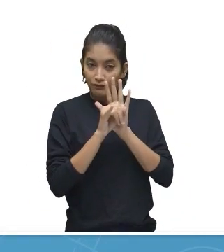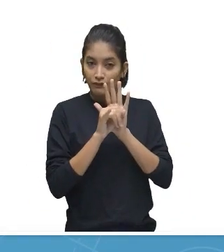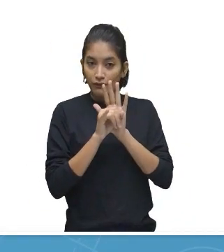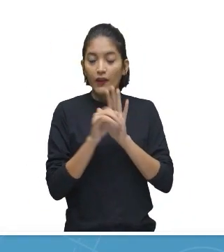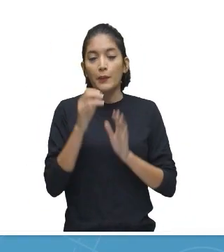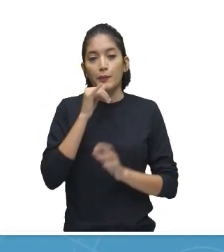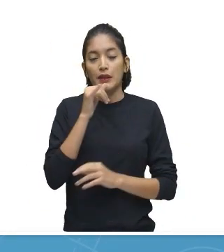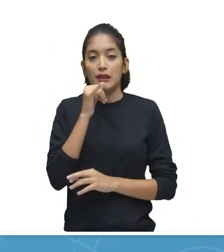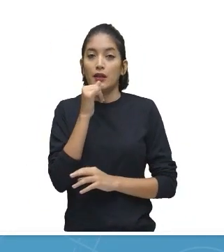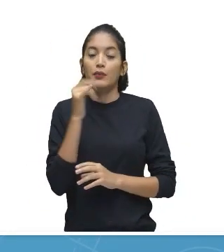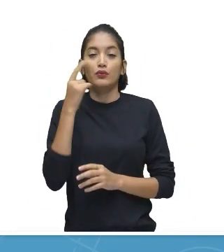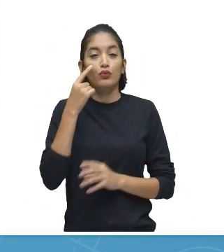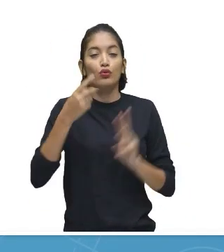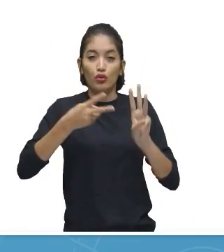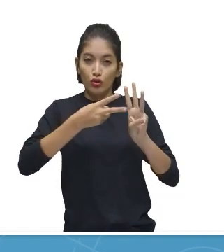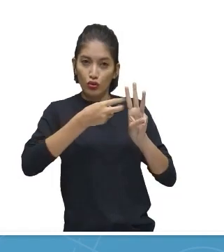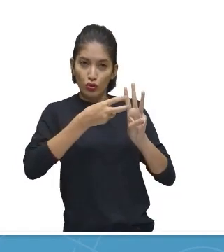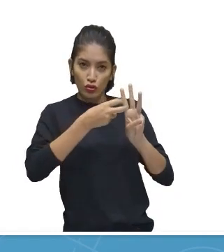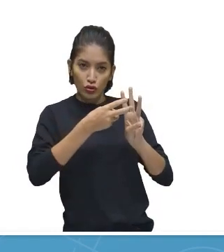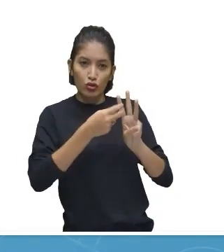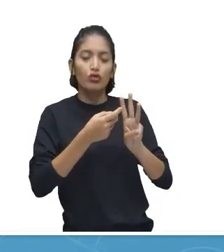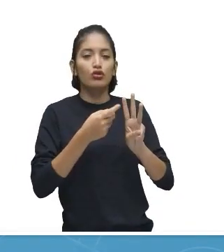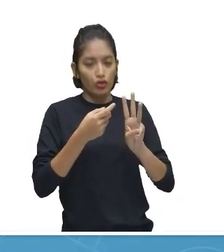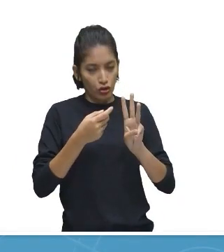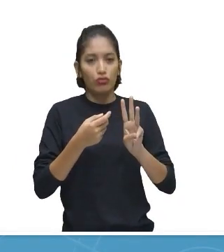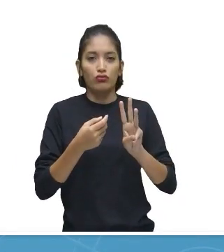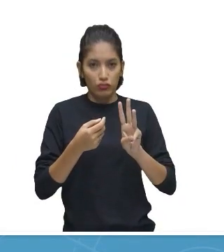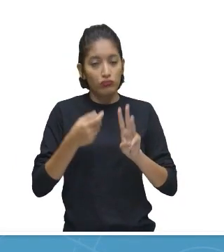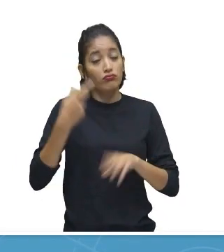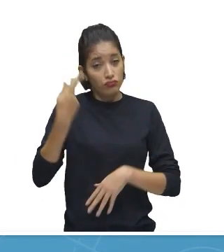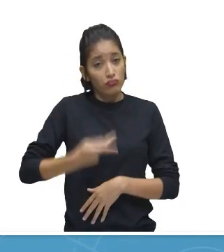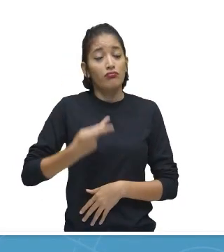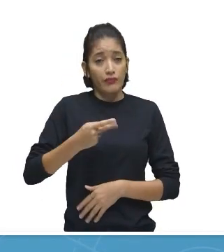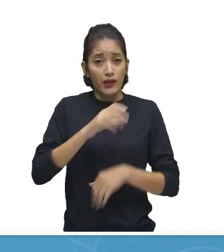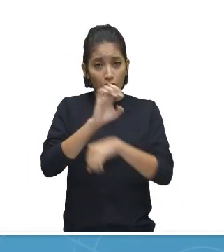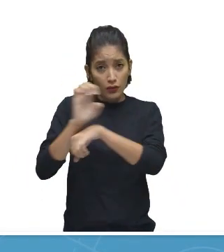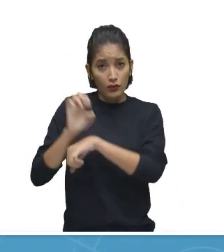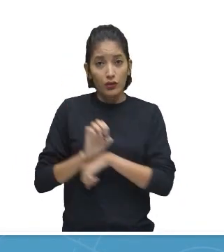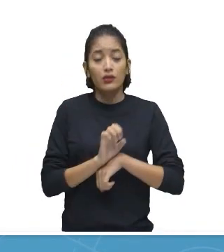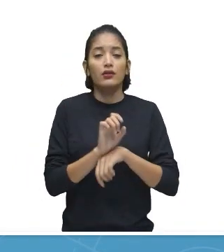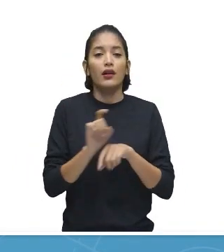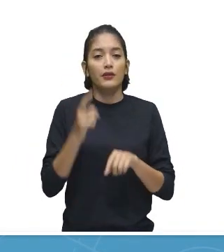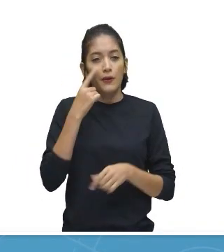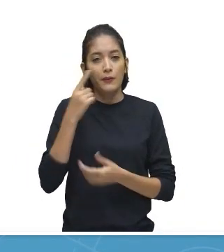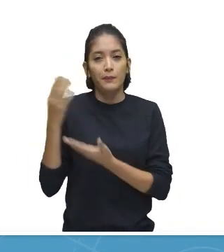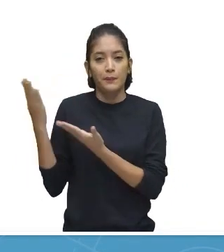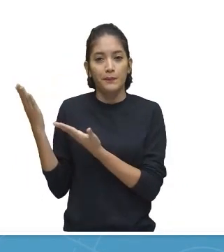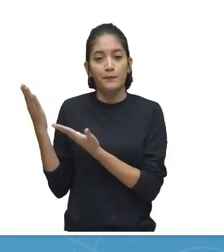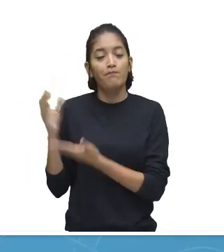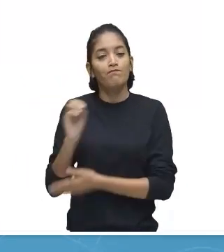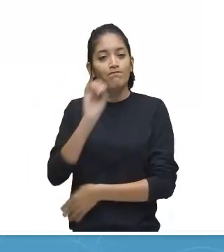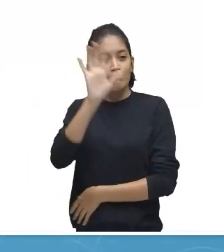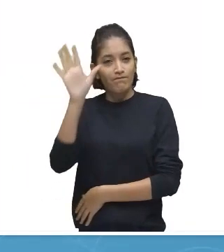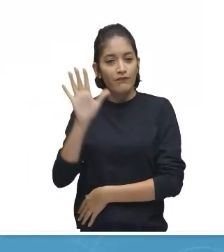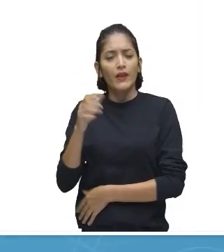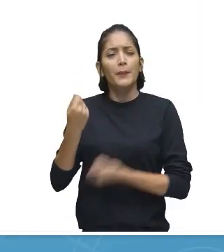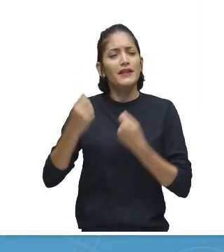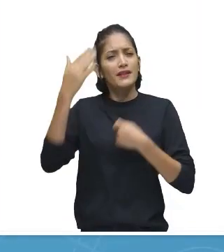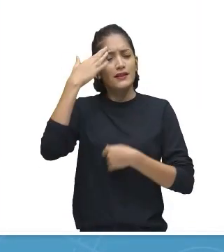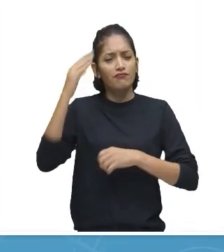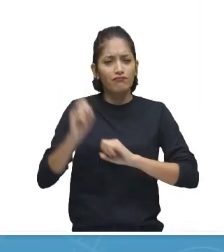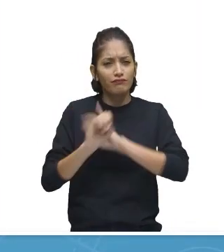do indígena, né, que é um elemento muito forte no nosso estado. Olha que imagem linda, né? Isso que a gente tem que entender, que